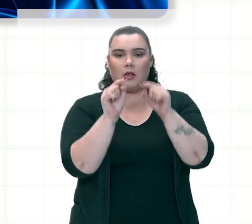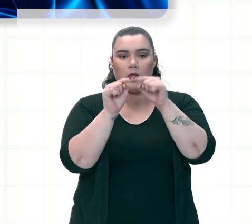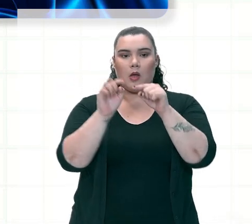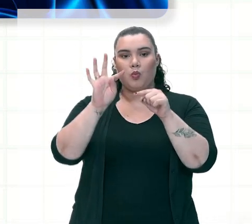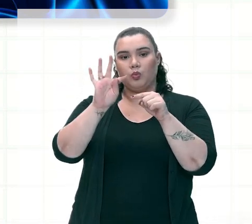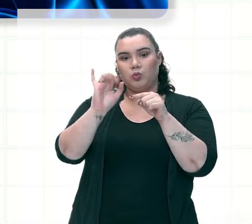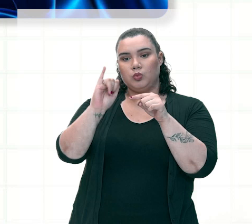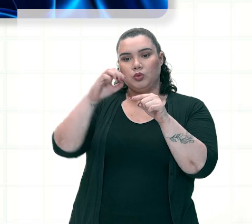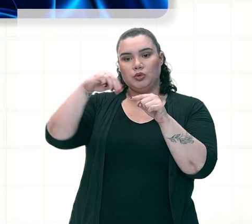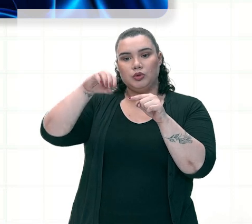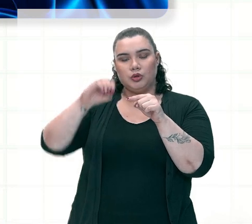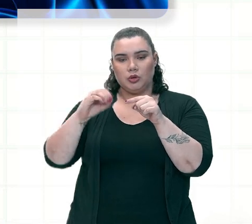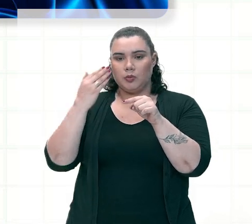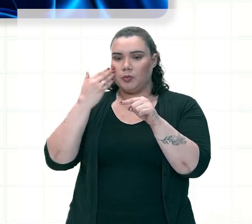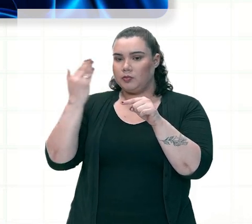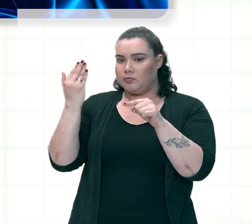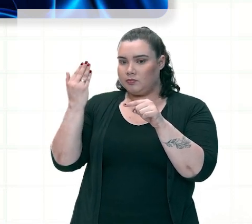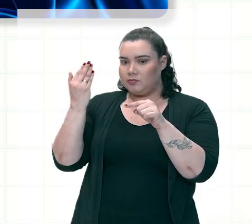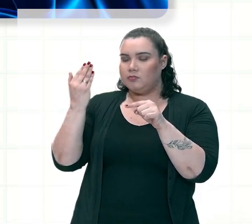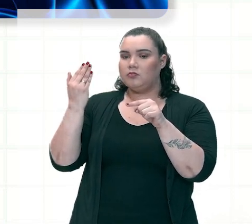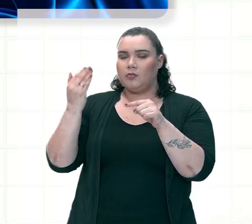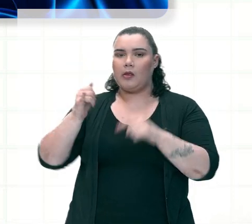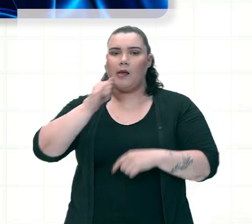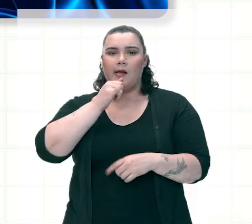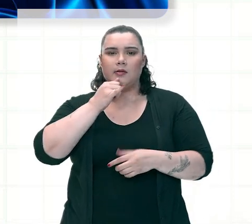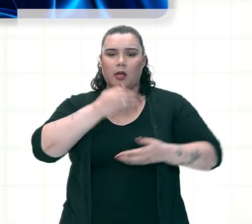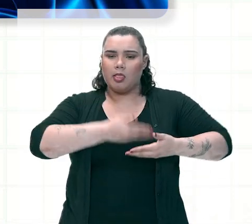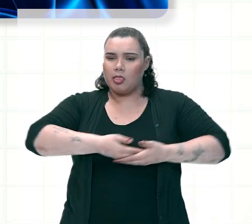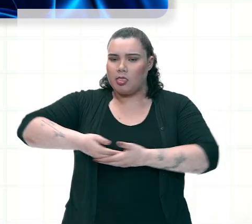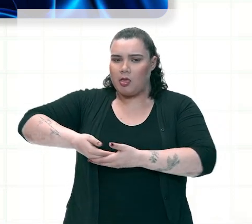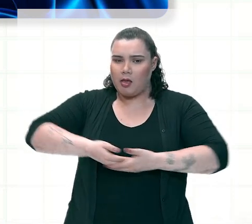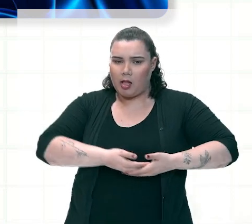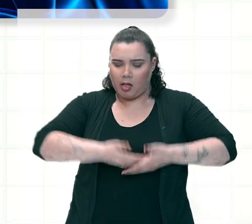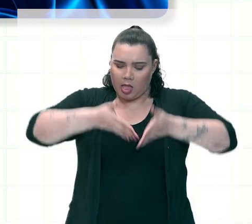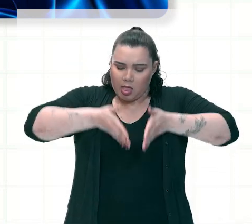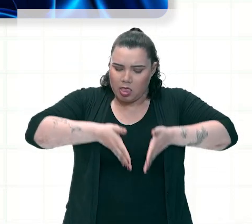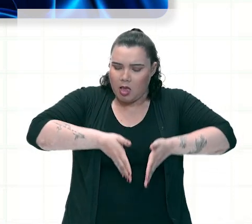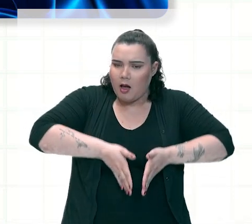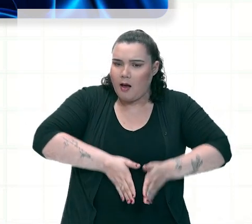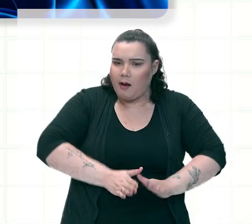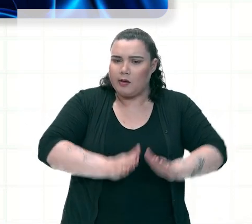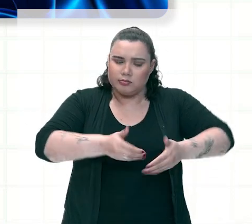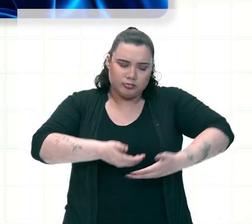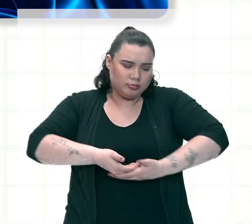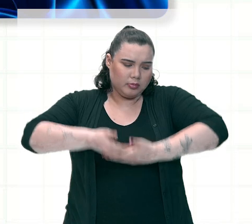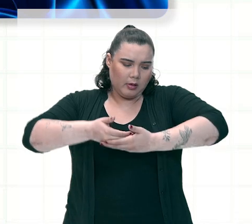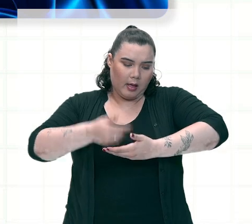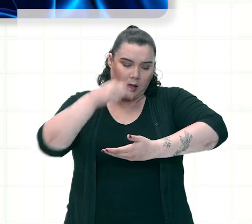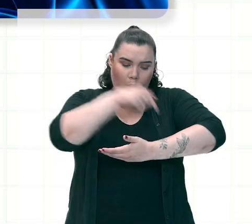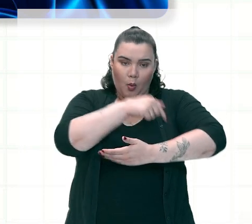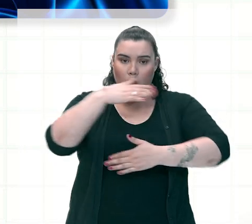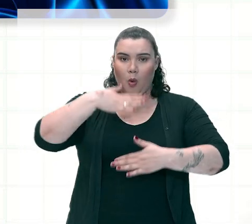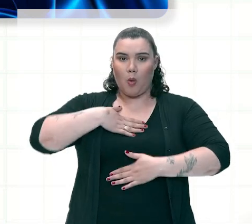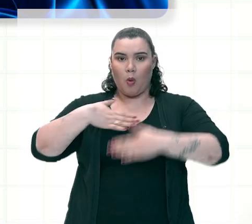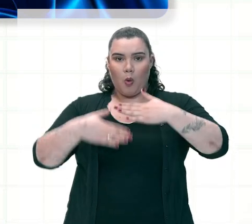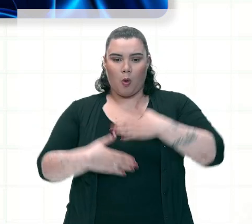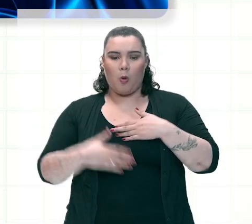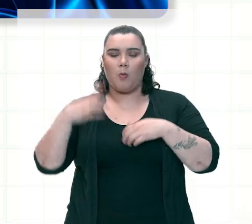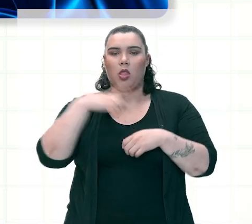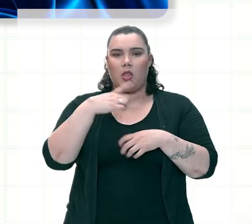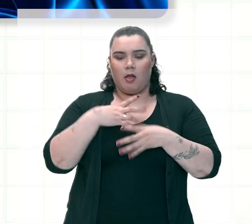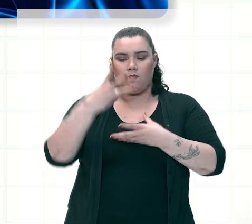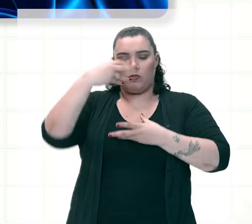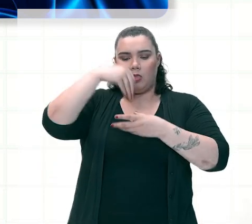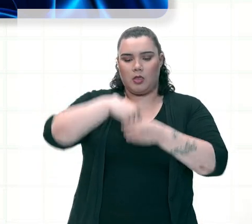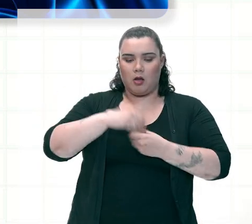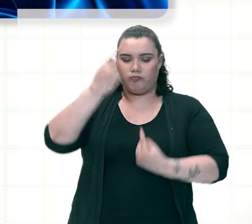defesa do organismo do recém-nascido contra infecções. Então ela vai ser muito importante para proteger o corpo ali, na verdade o organismo